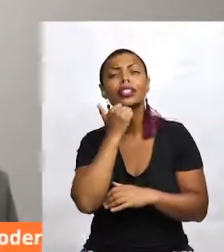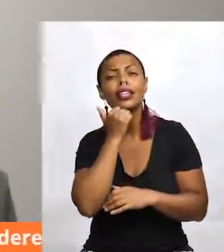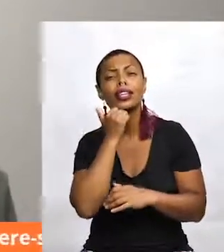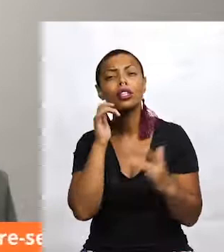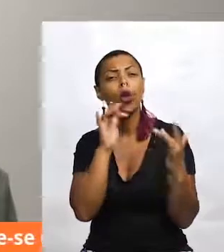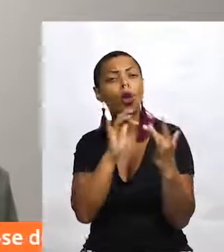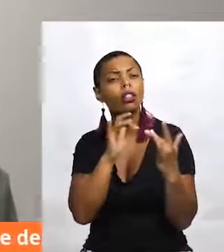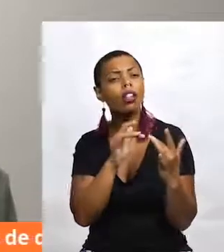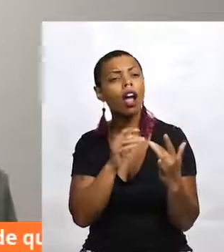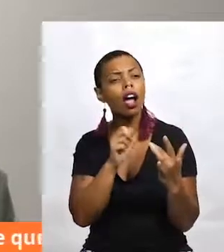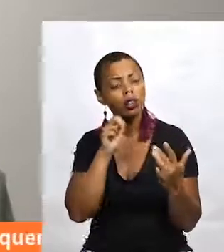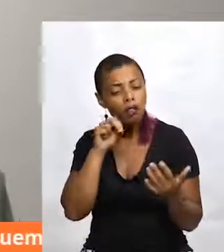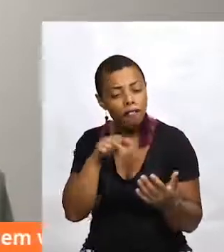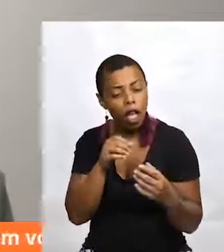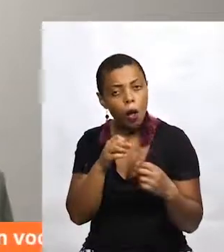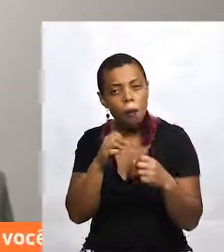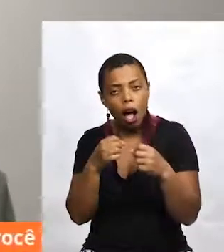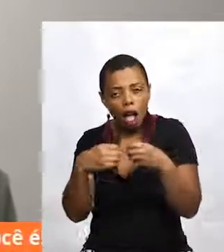uma célula